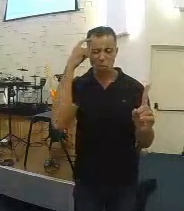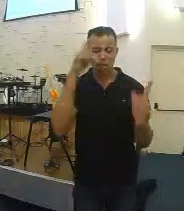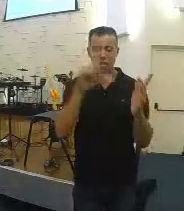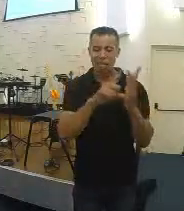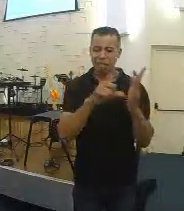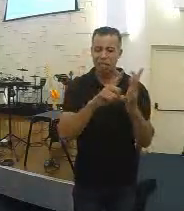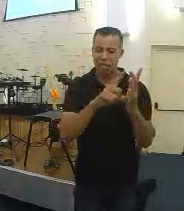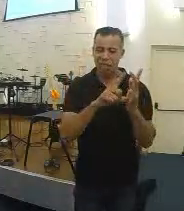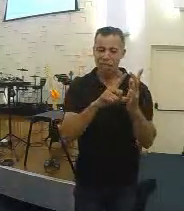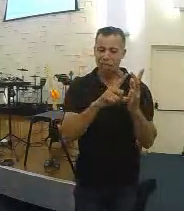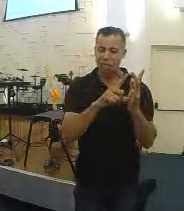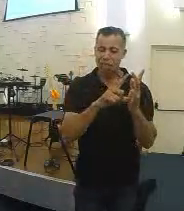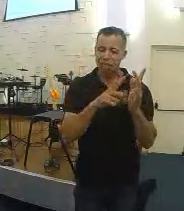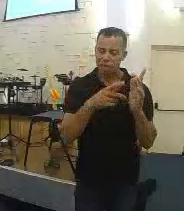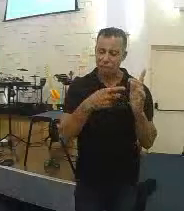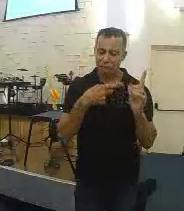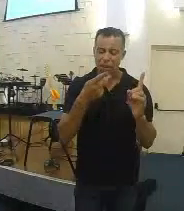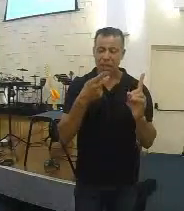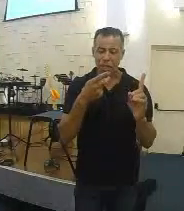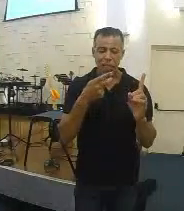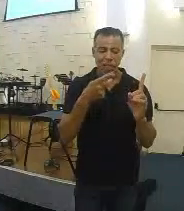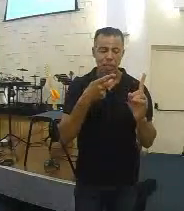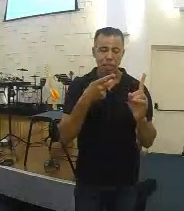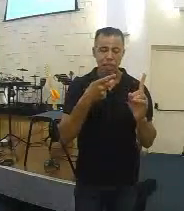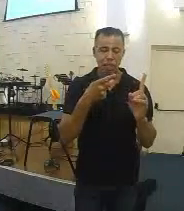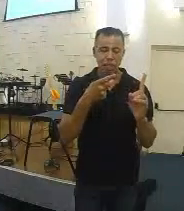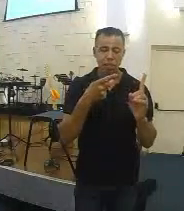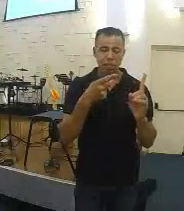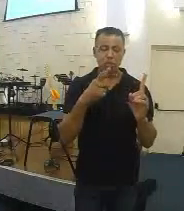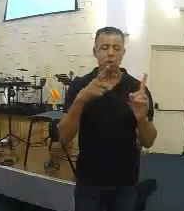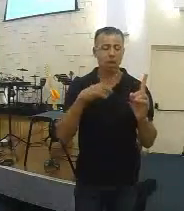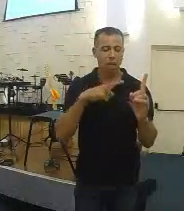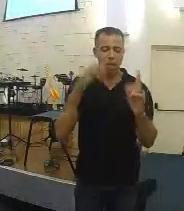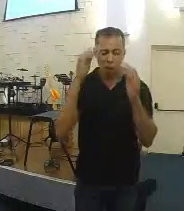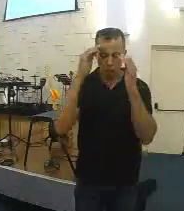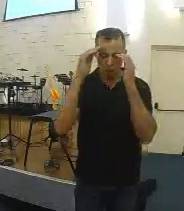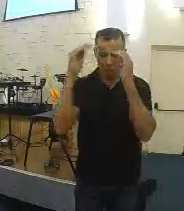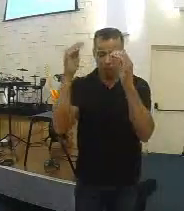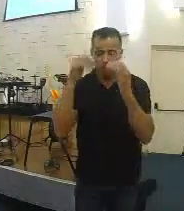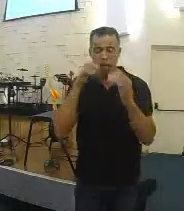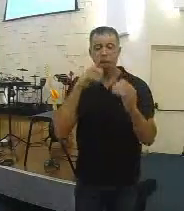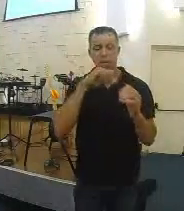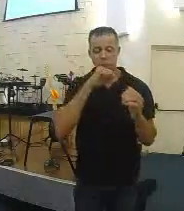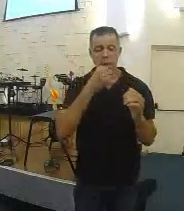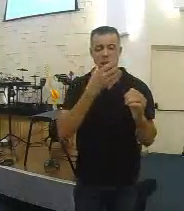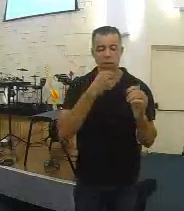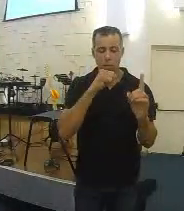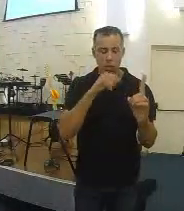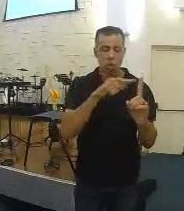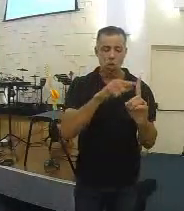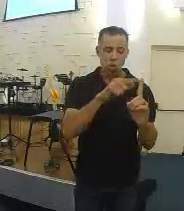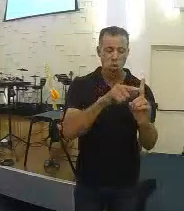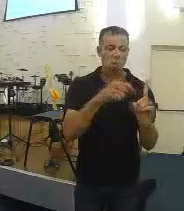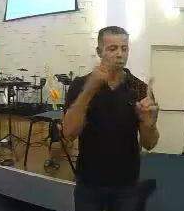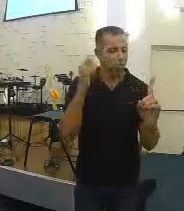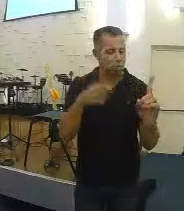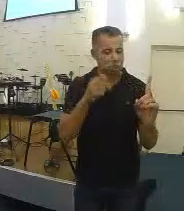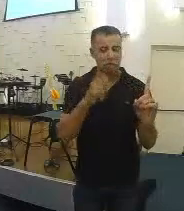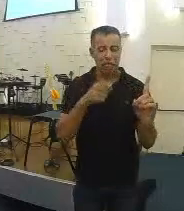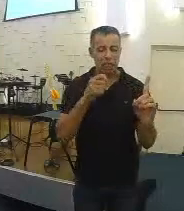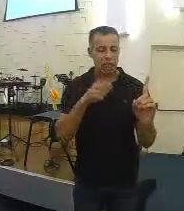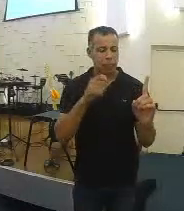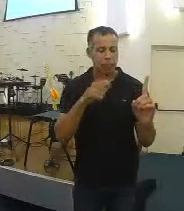minha mãe pode sim me amaldiçoar. Então eu preciso agora, já que eu estou correndo o risco de